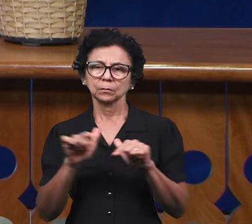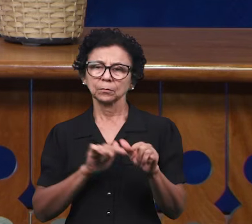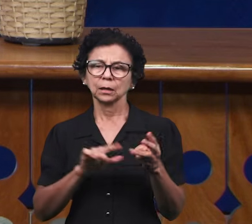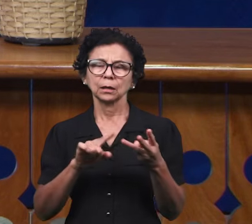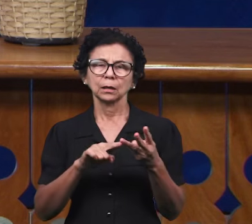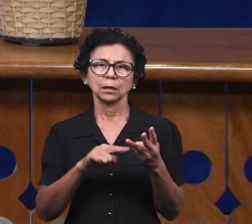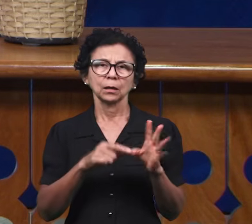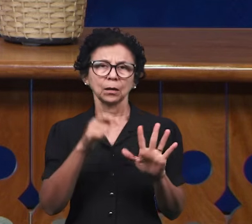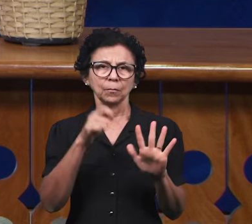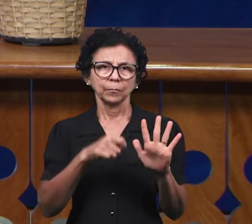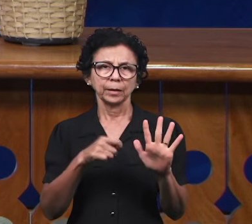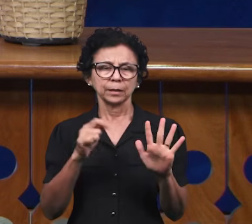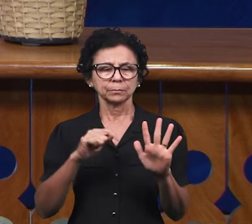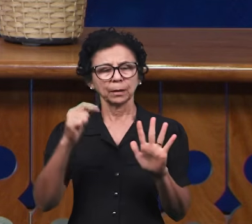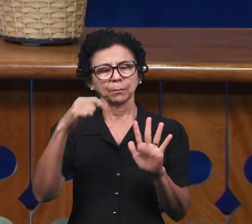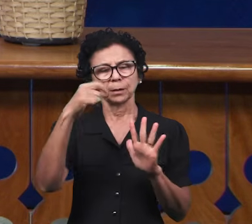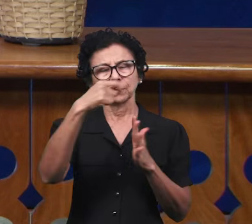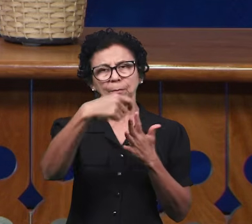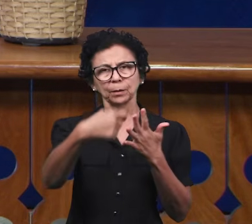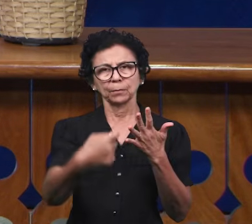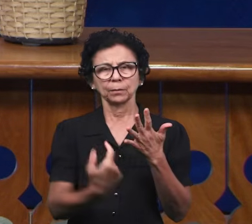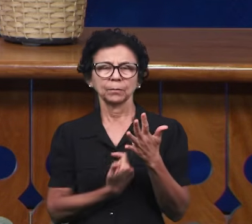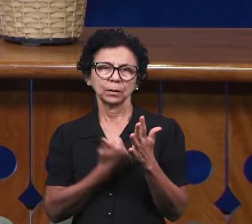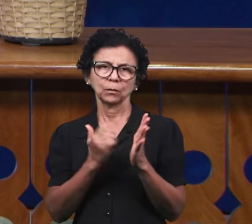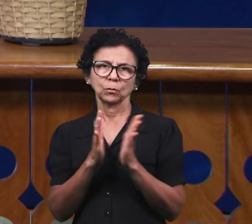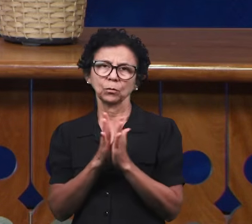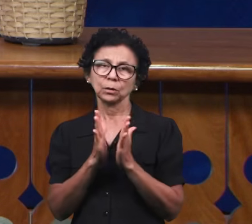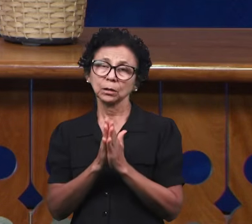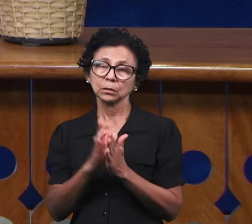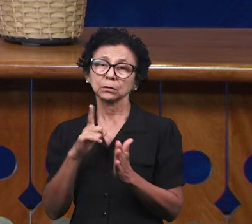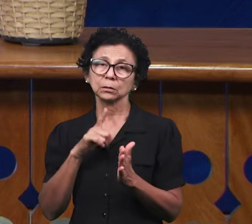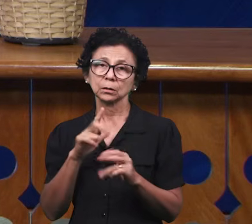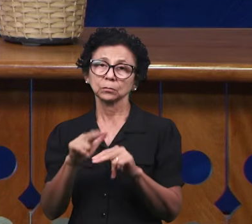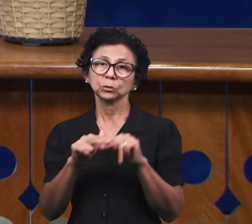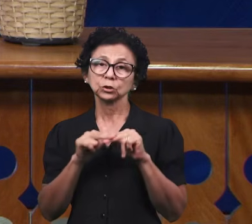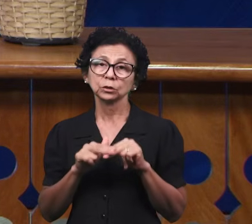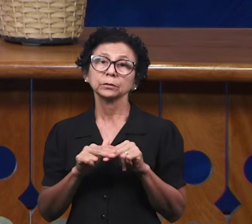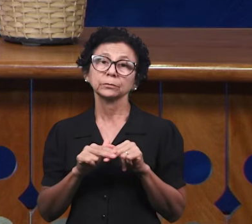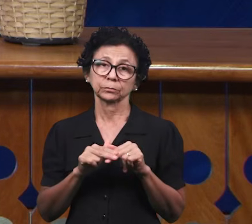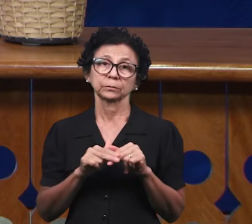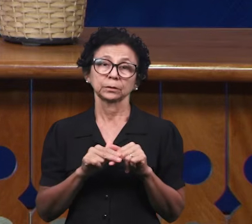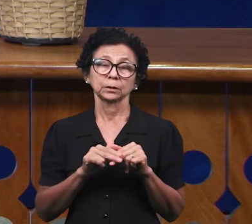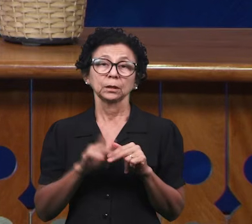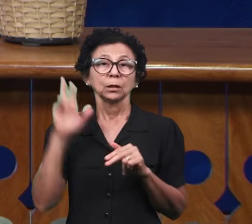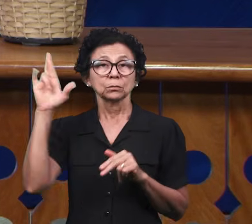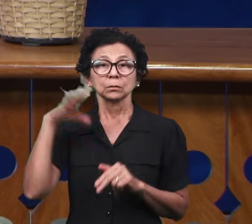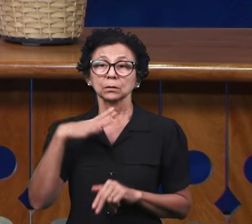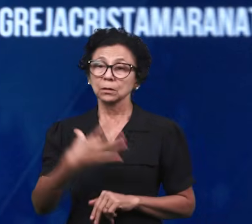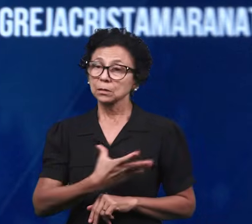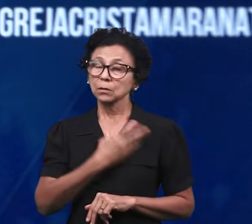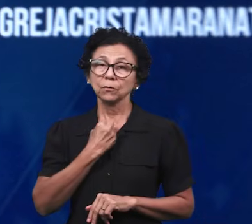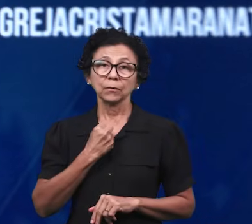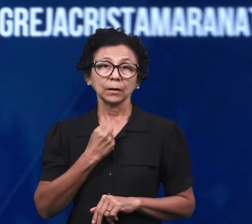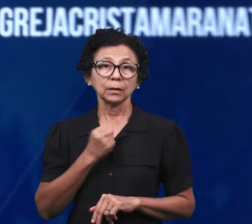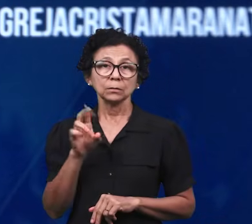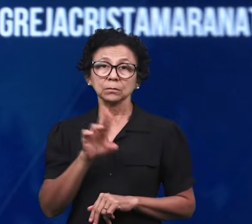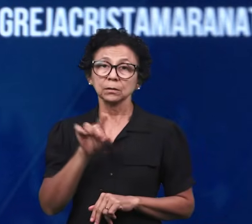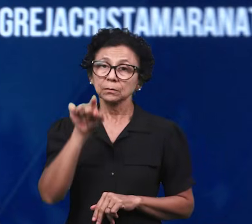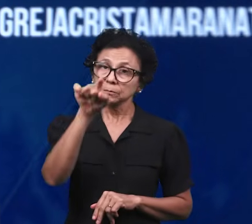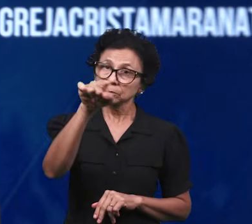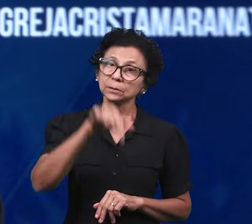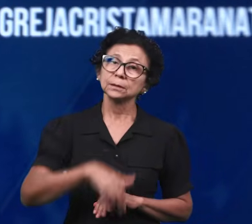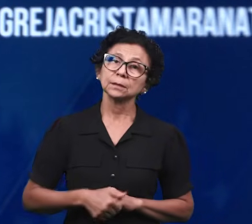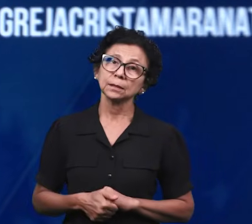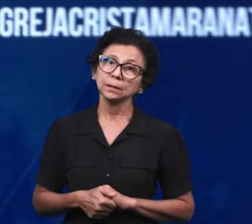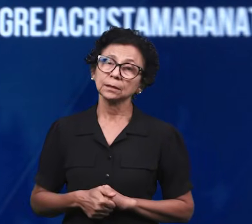Cada mês temos alguém, vizinhos, para nós orarmos. O Senhor quer salvar todo mês. Ele quer usar você, jovem. O Senhor